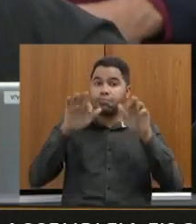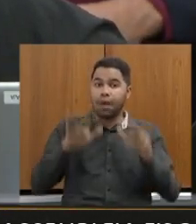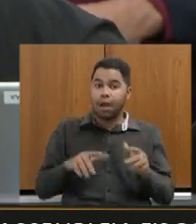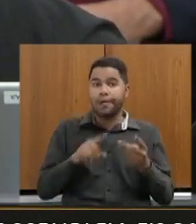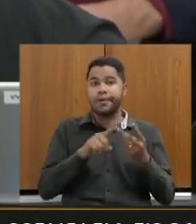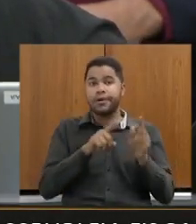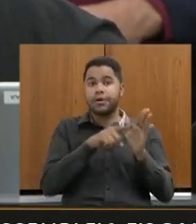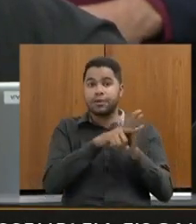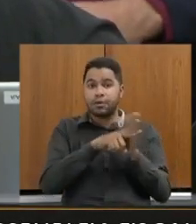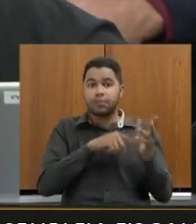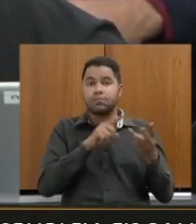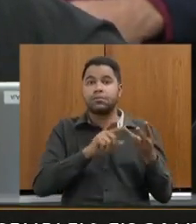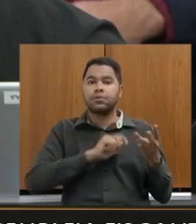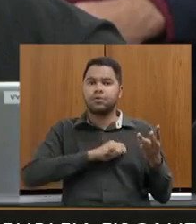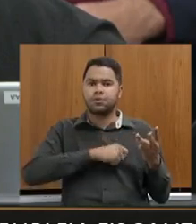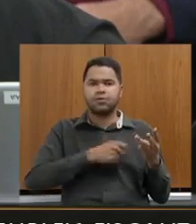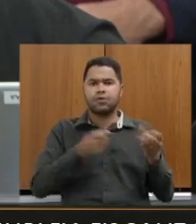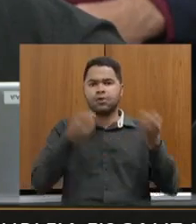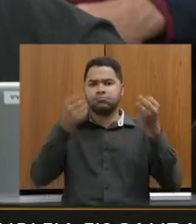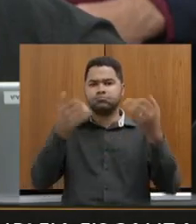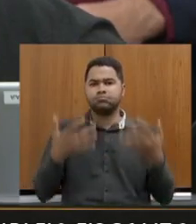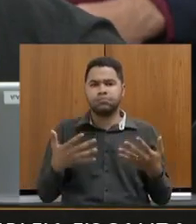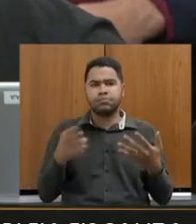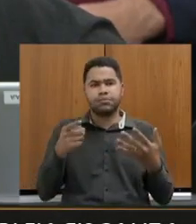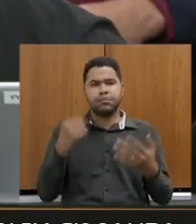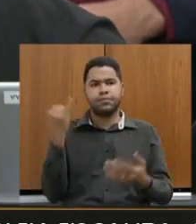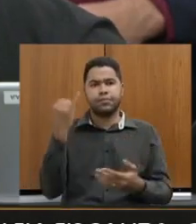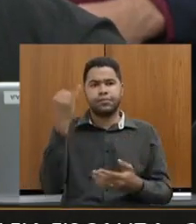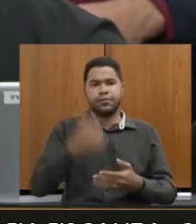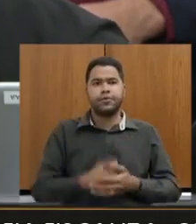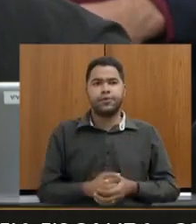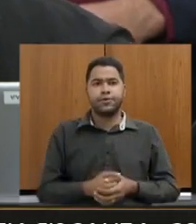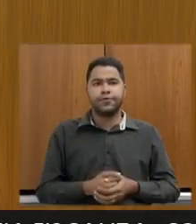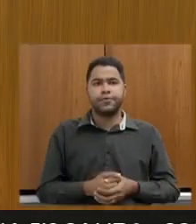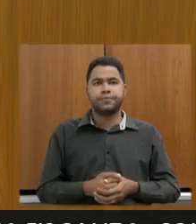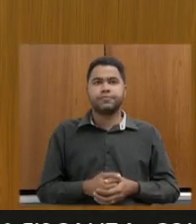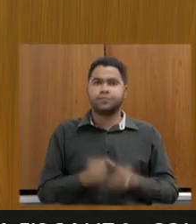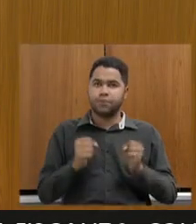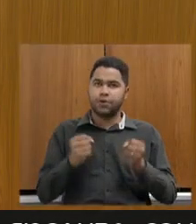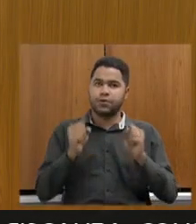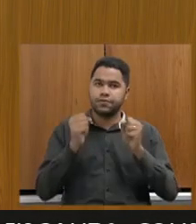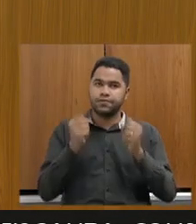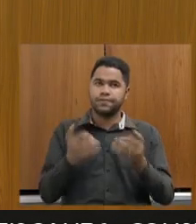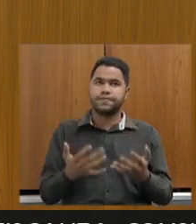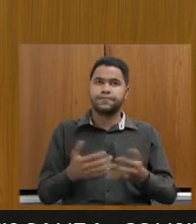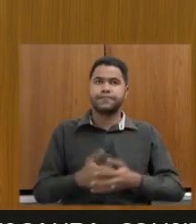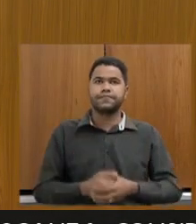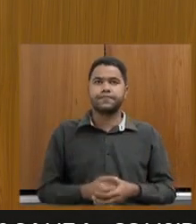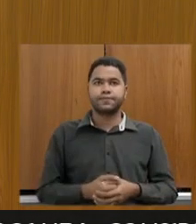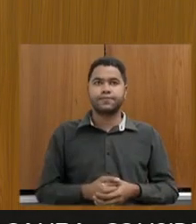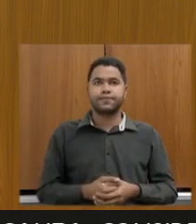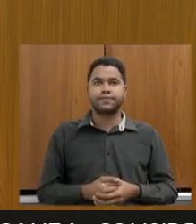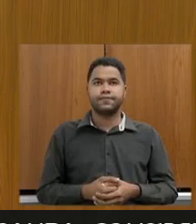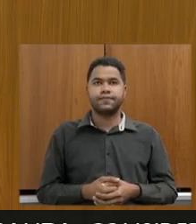investigadores e Delegados pelos esses detalhes só que seria importante sobre a palavra o